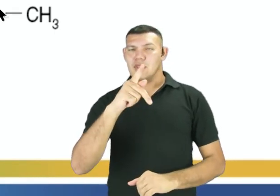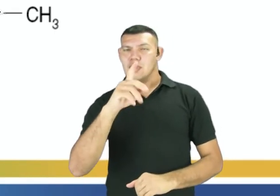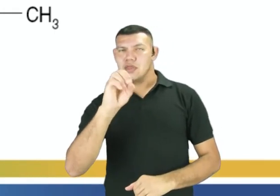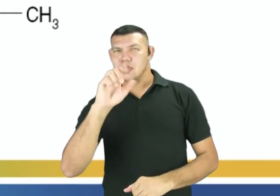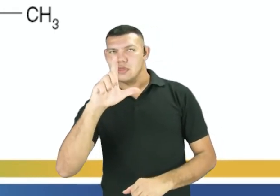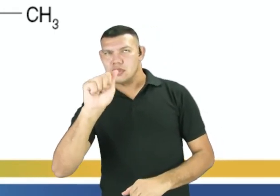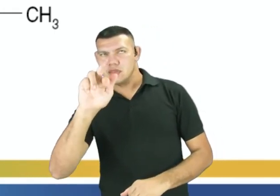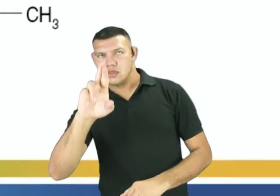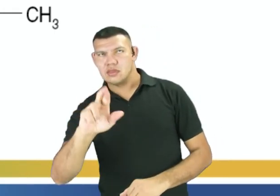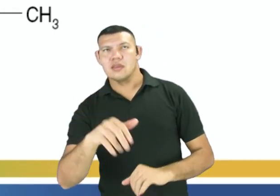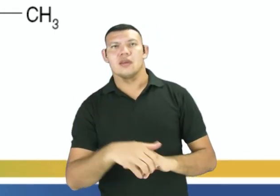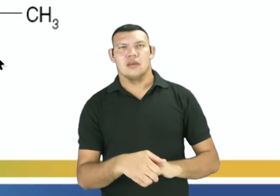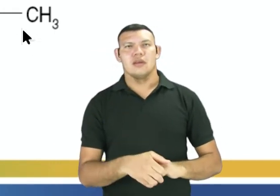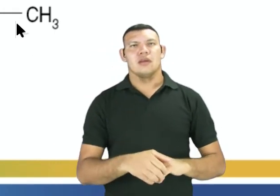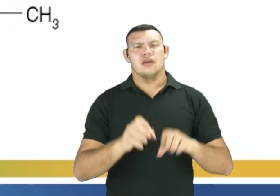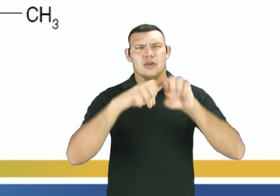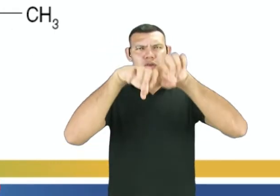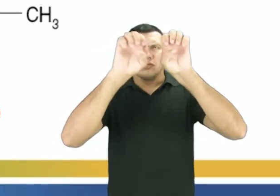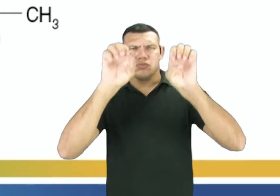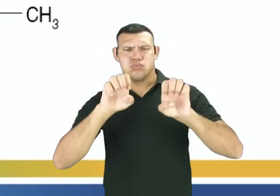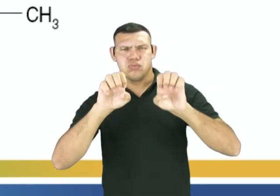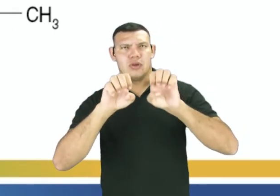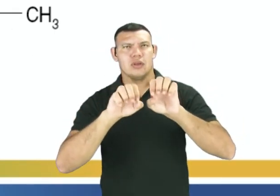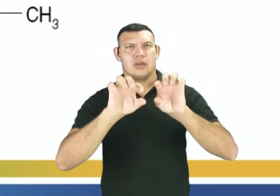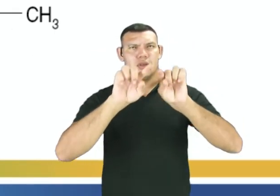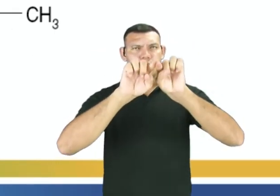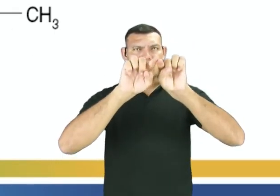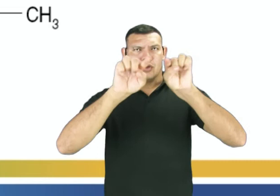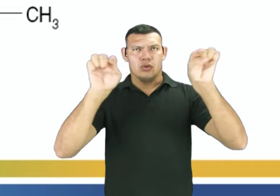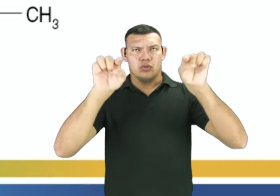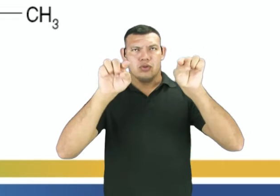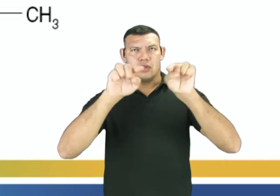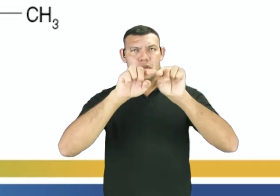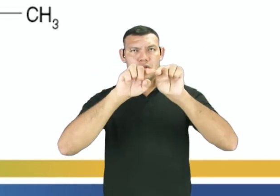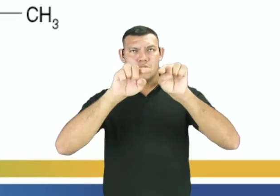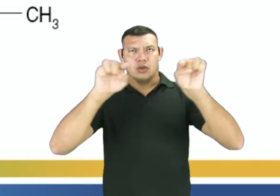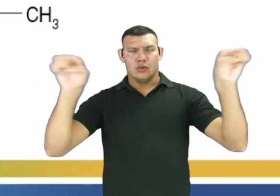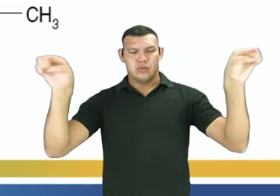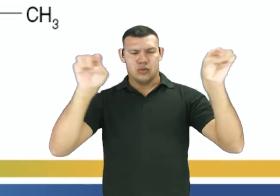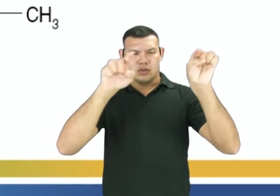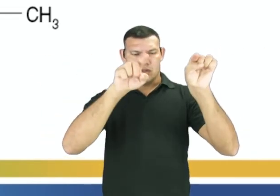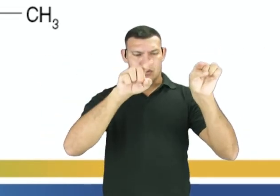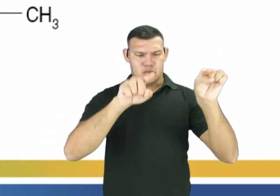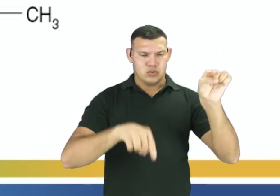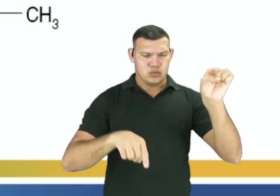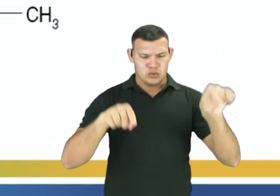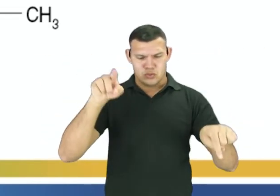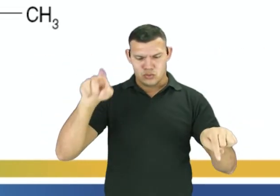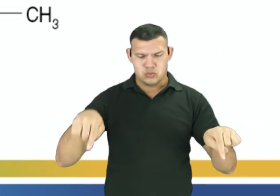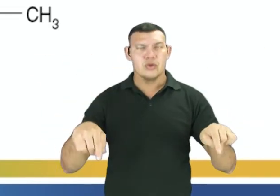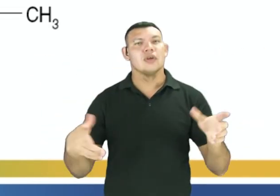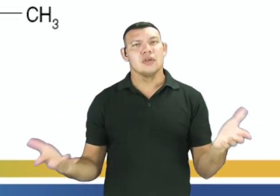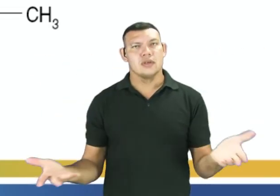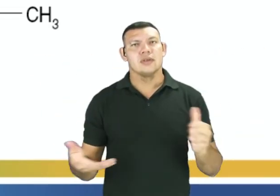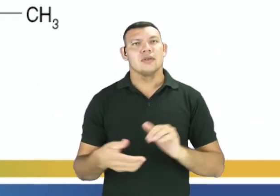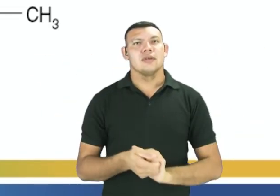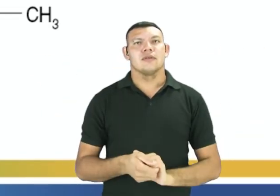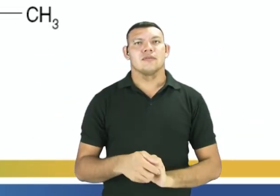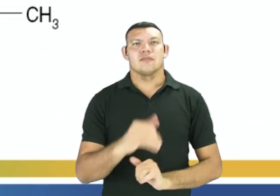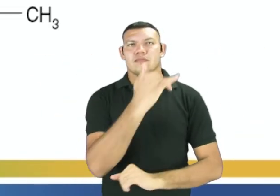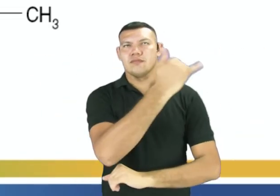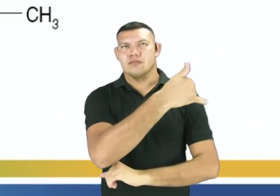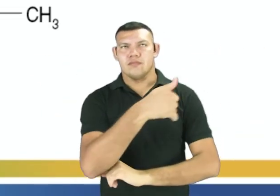são bem estruturadas, difícil de serem quebradas, né, porque só tem carbono e hidrogênio, hidrocarboneto, como